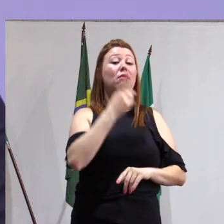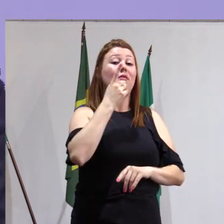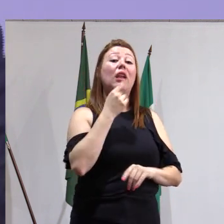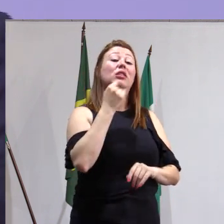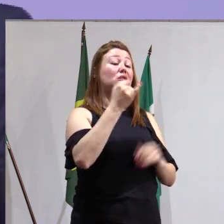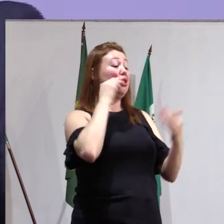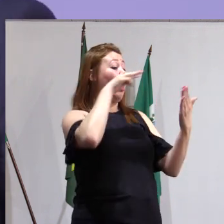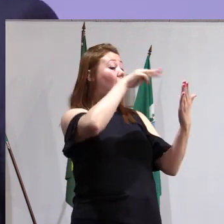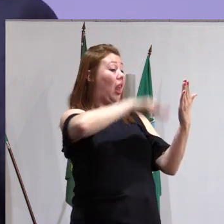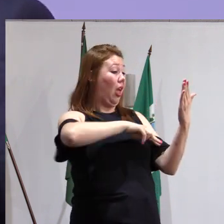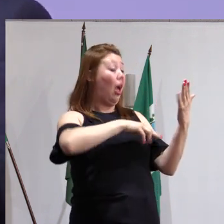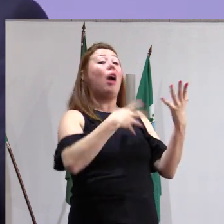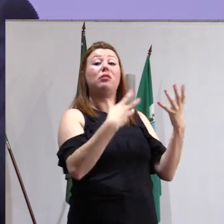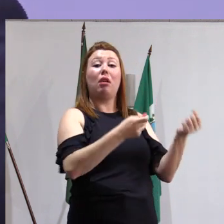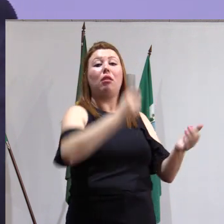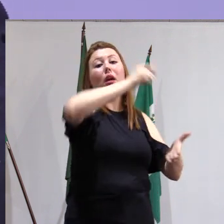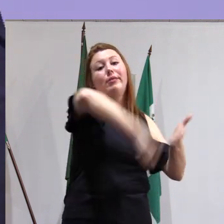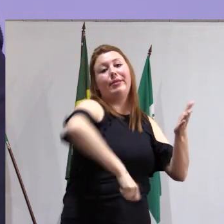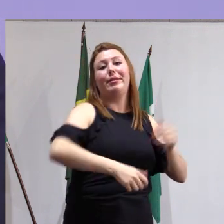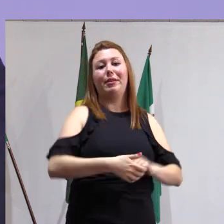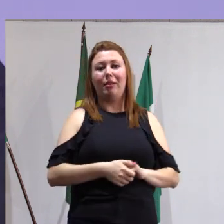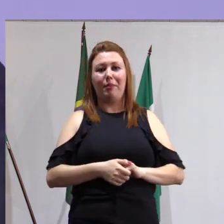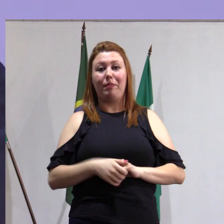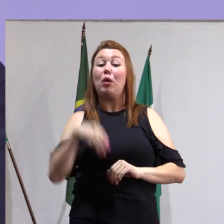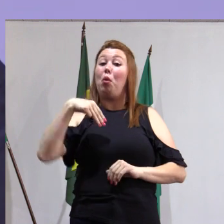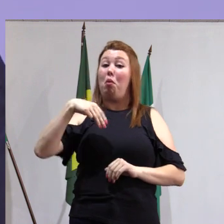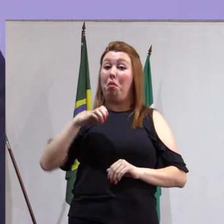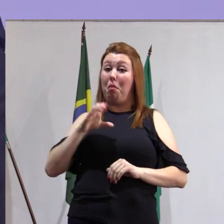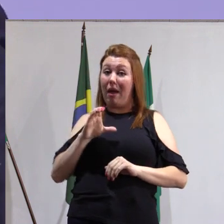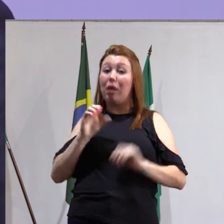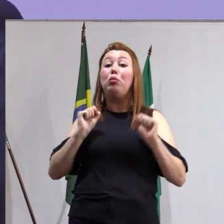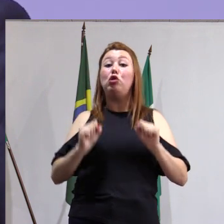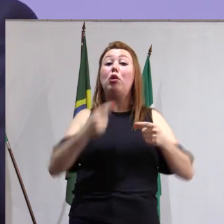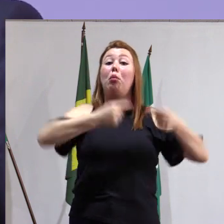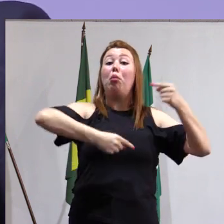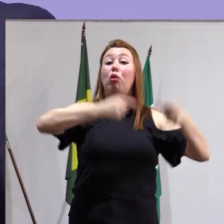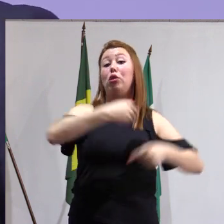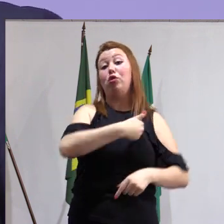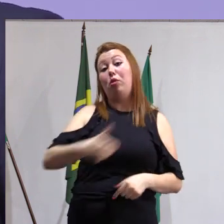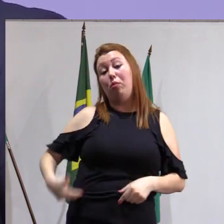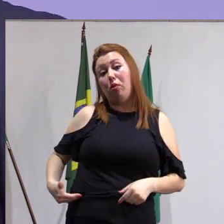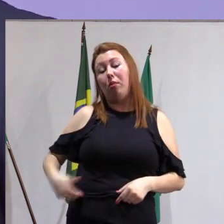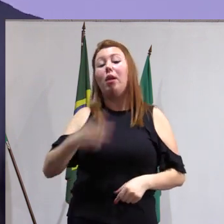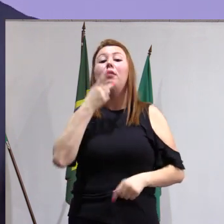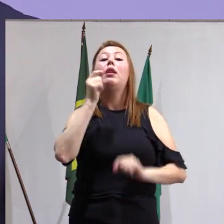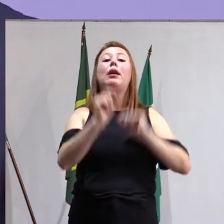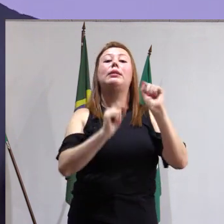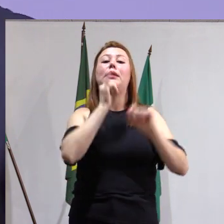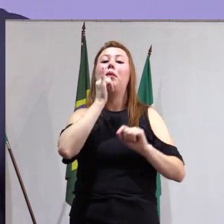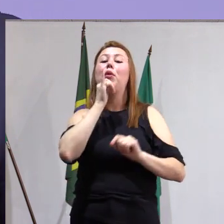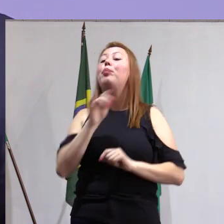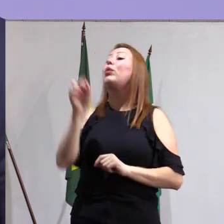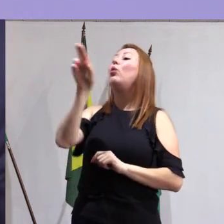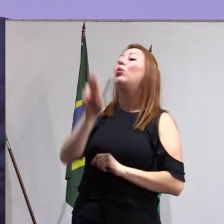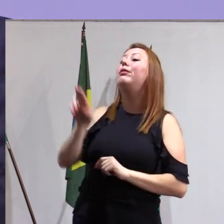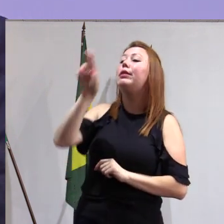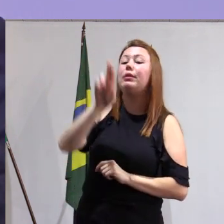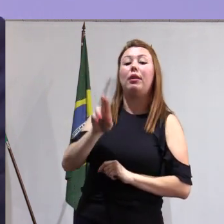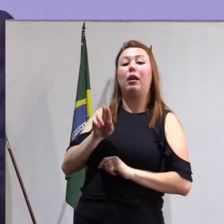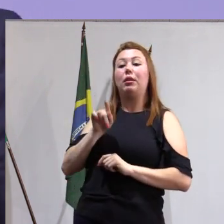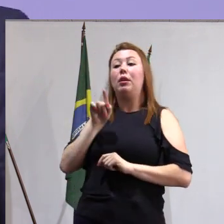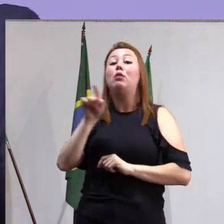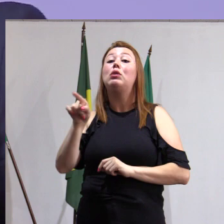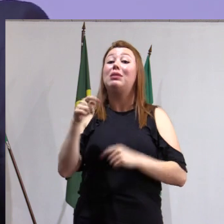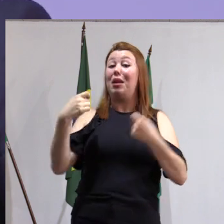adesão. Ou seja, poderia o Ministério ter feito uma política pública, dizendo assim: olha, a universidade, vocês devem